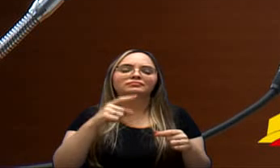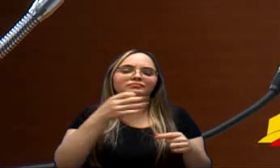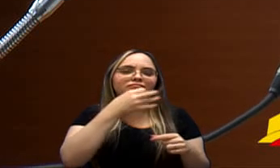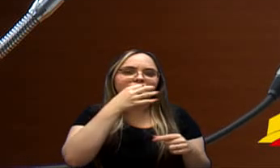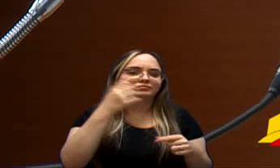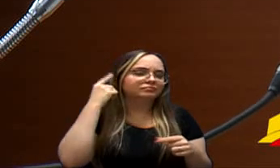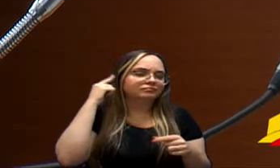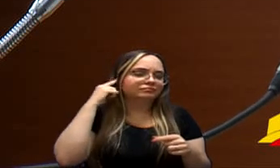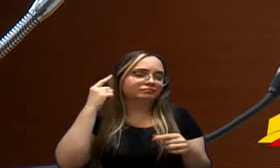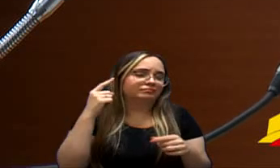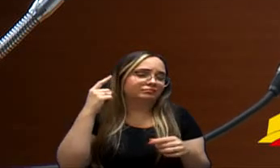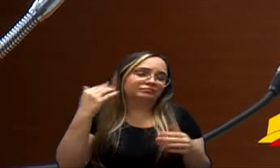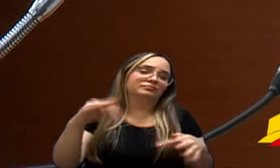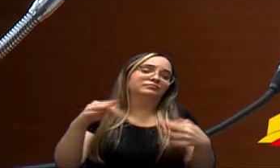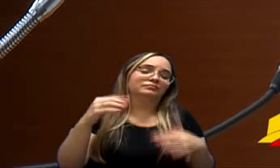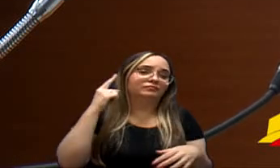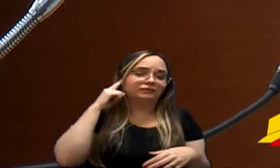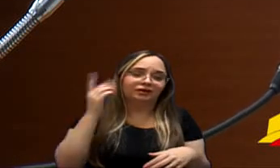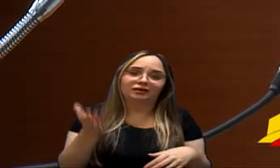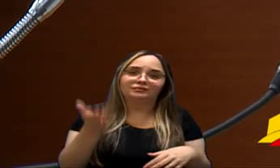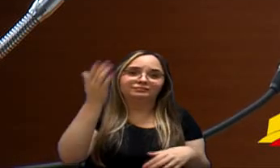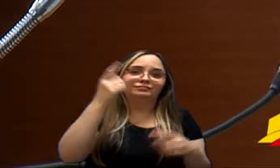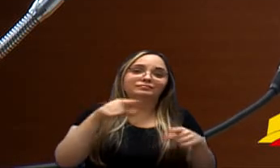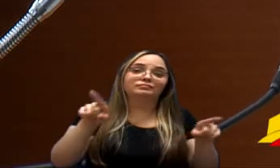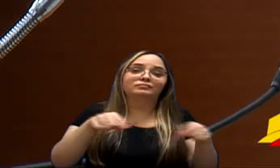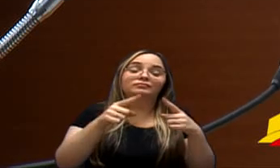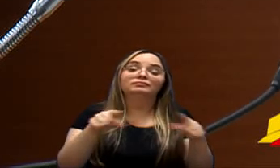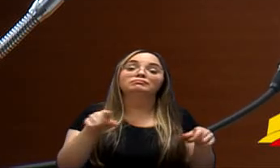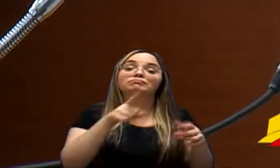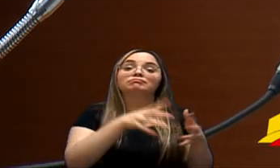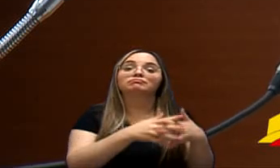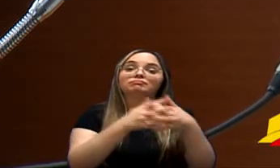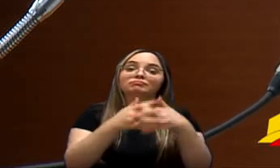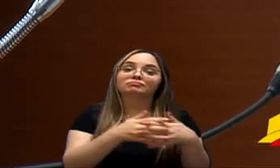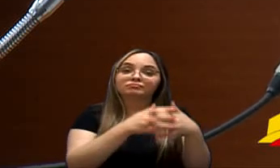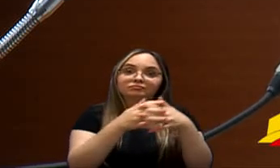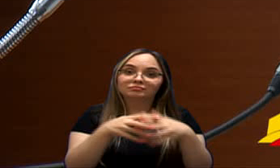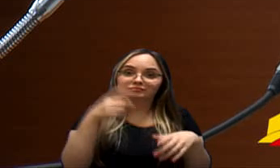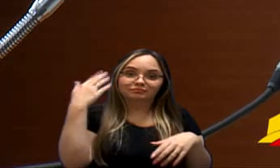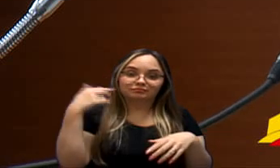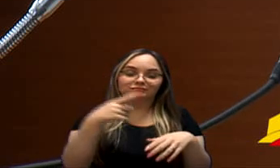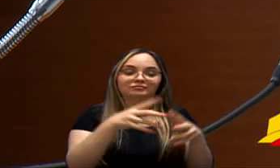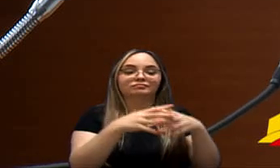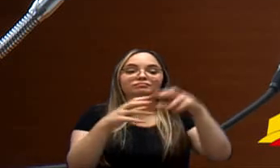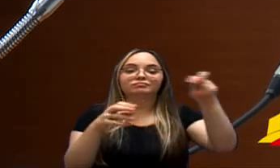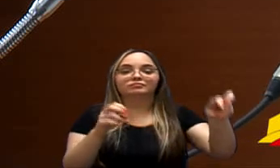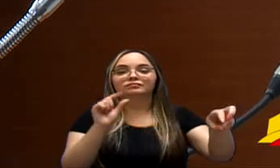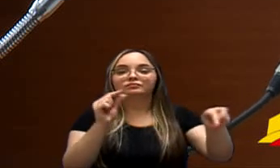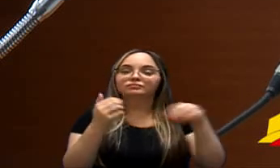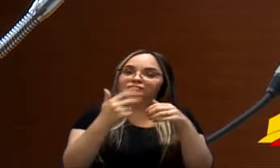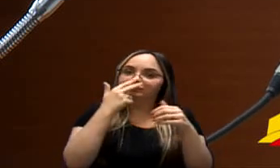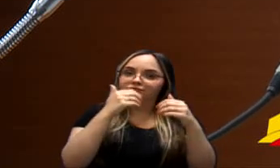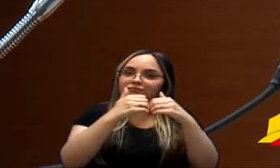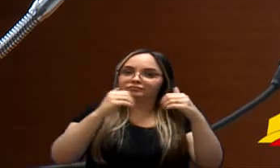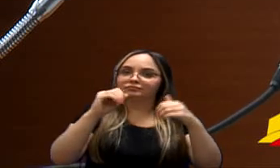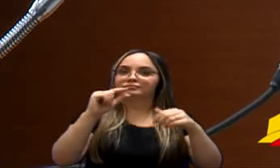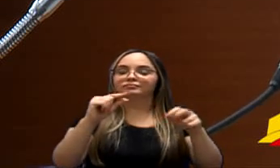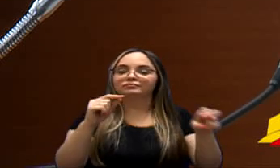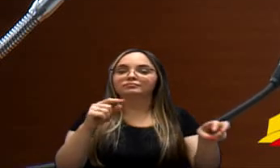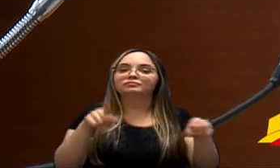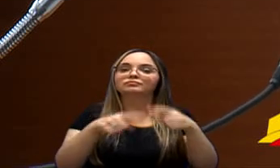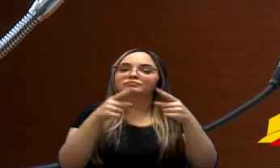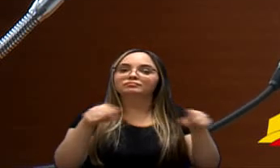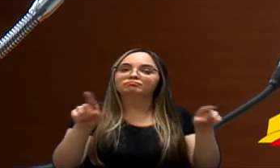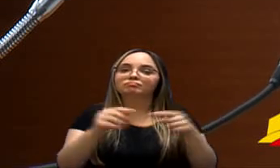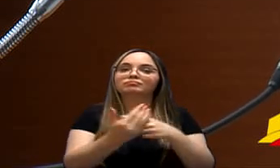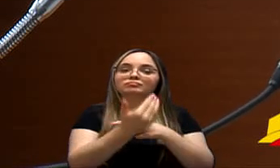os ouvidos. Ao passo que o caminhão da cultura ficava um pouco mais distante, adequado, e até servia